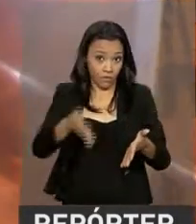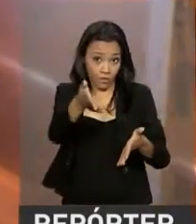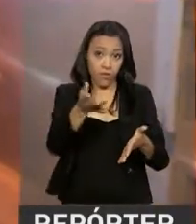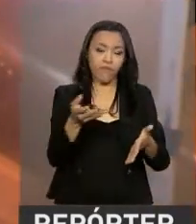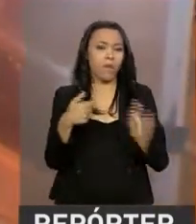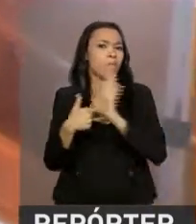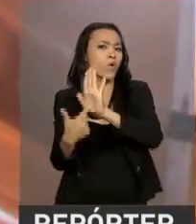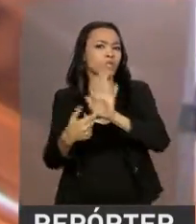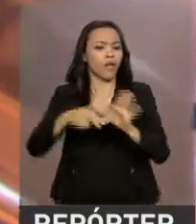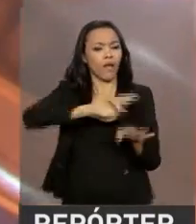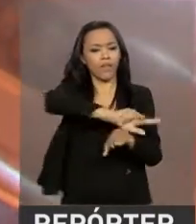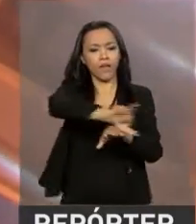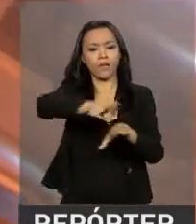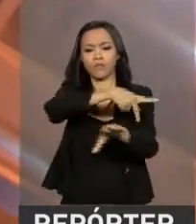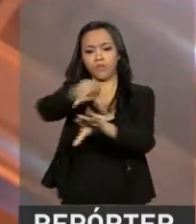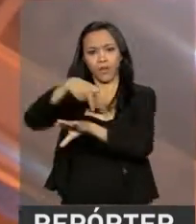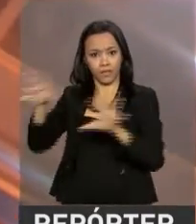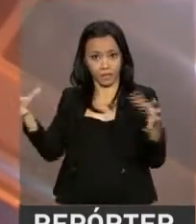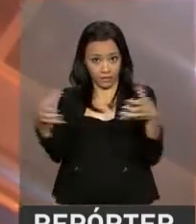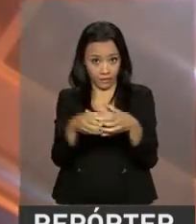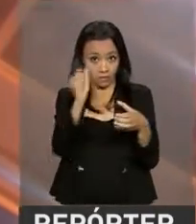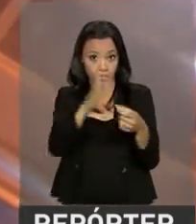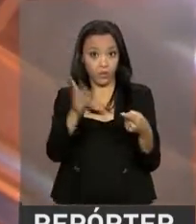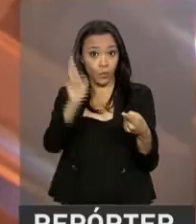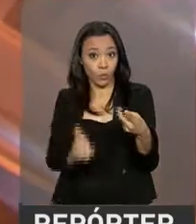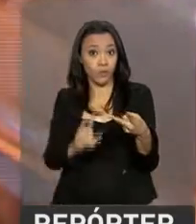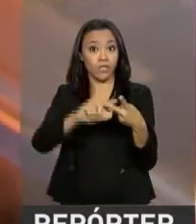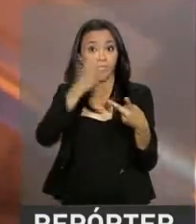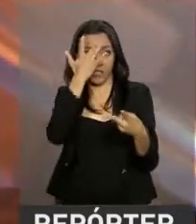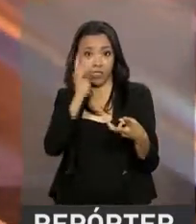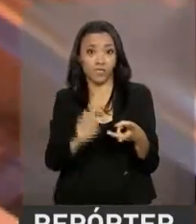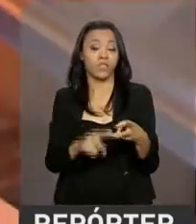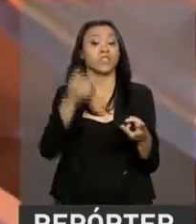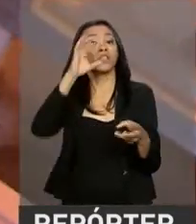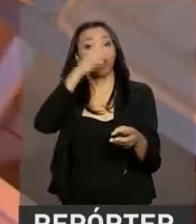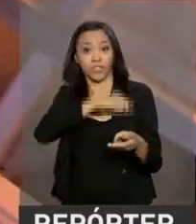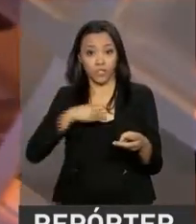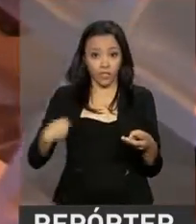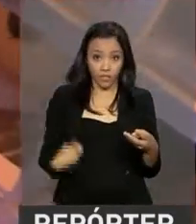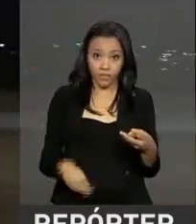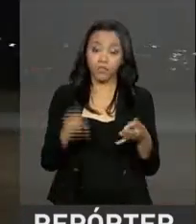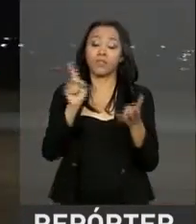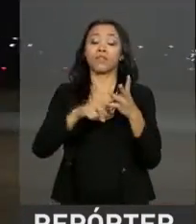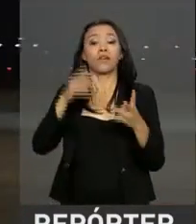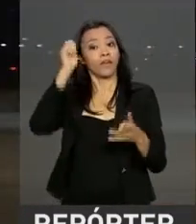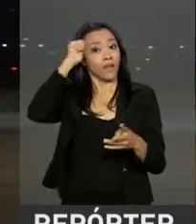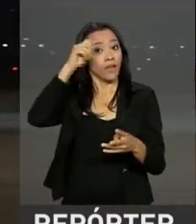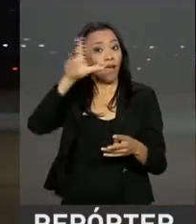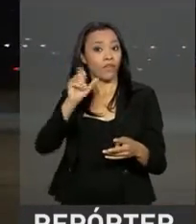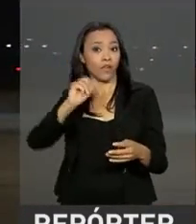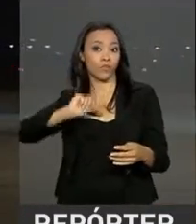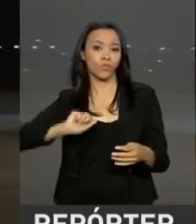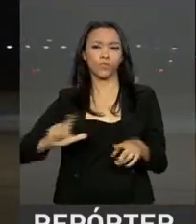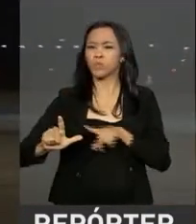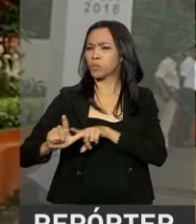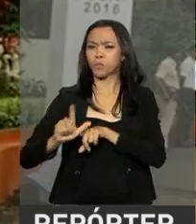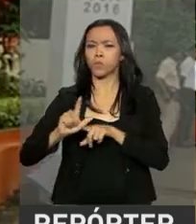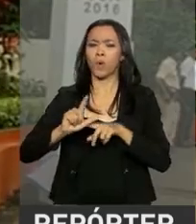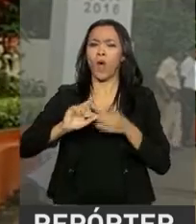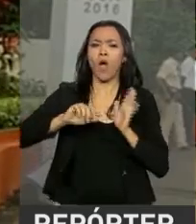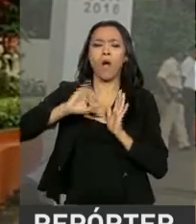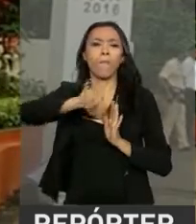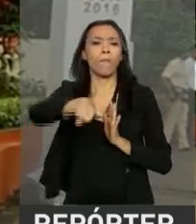países do grupo que reúne além do brasil a rússia a índia china e áfrica do sul as oportunidades de